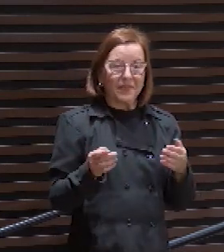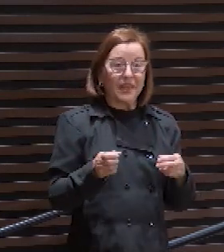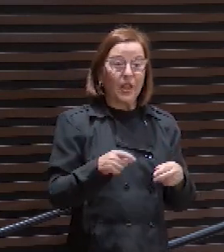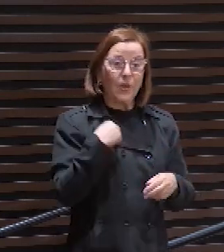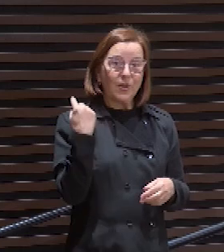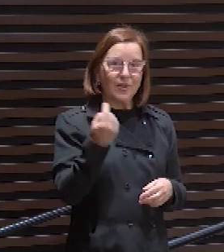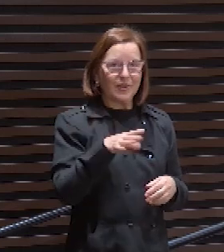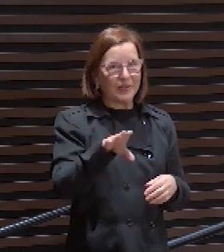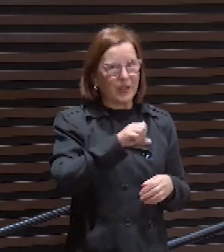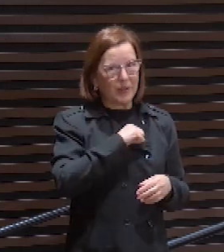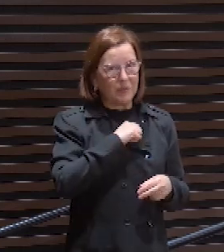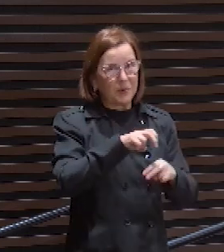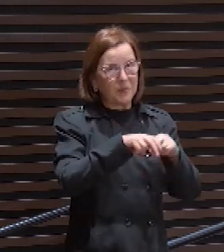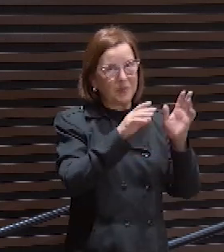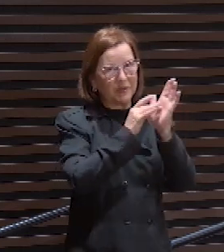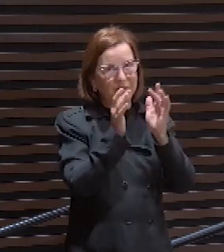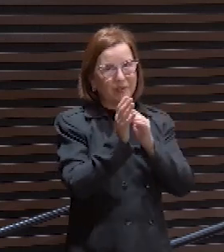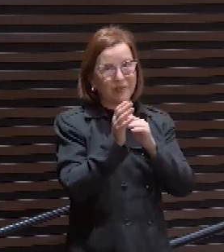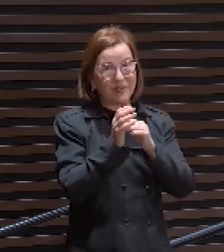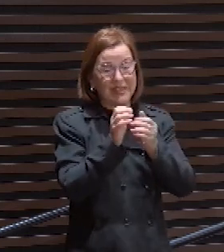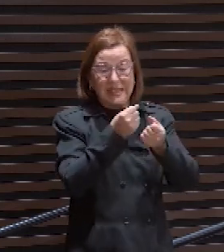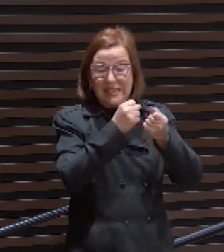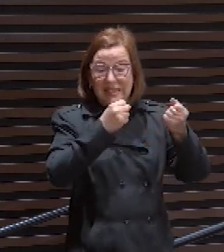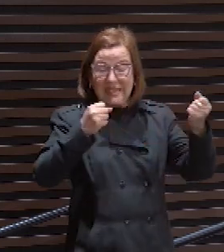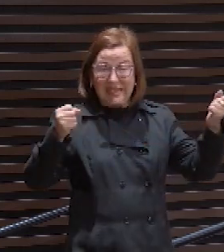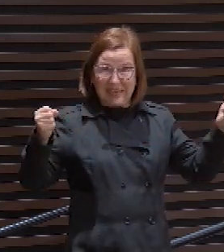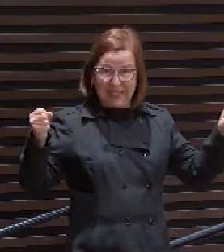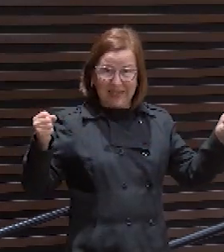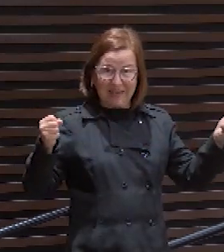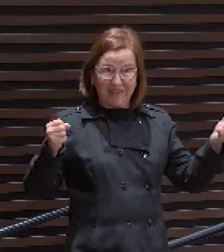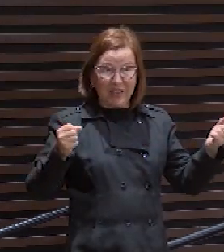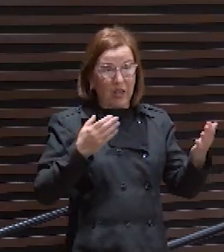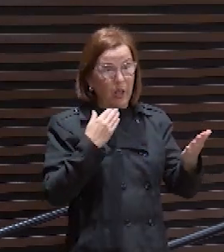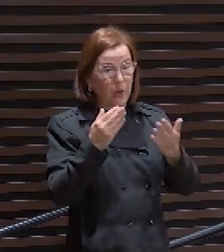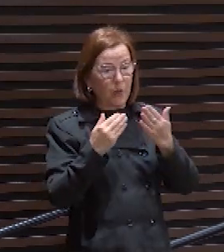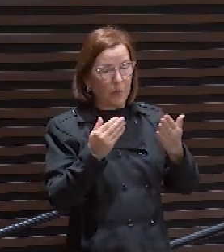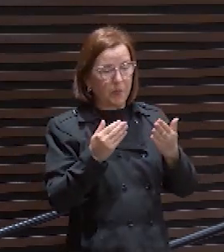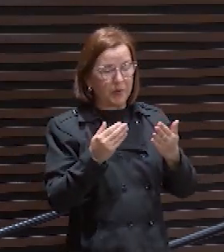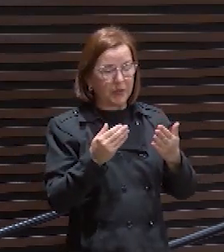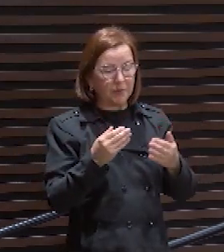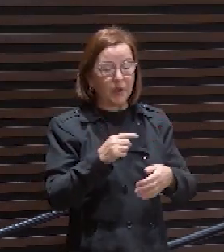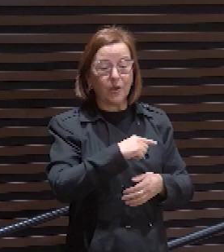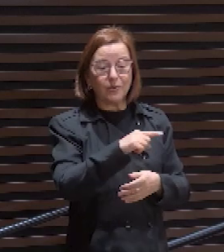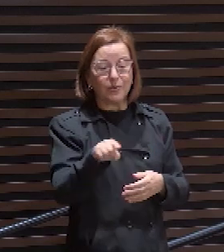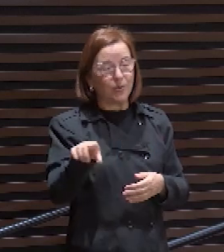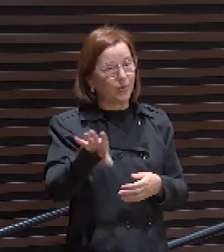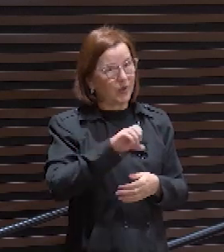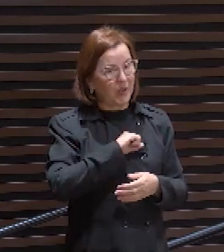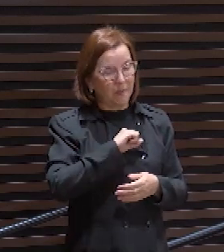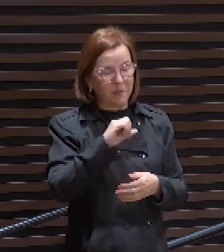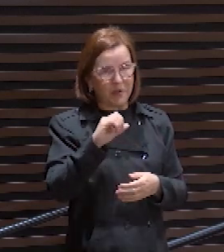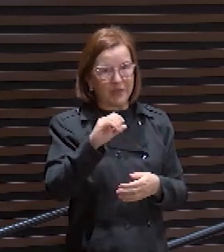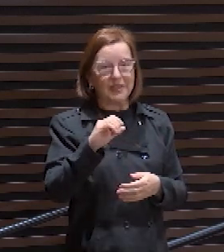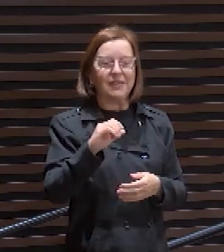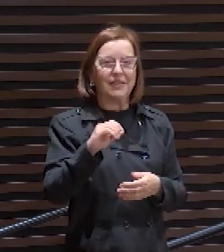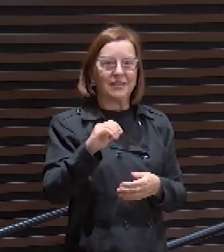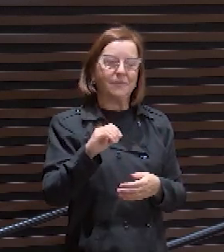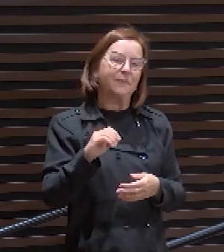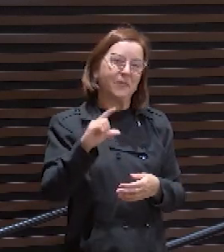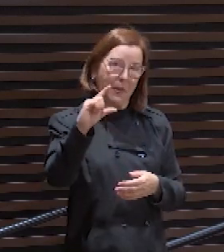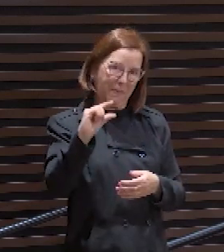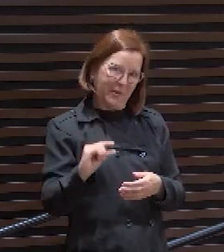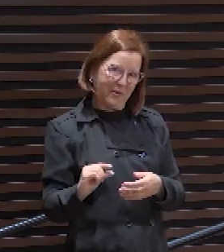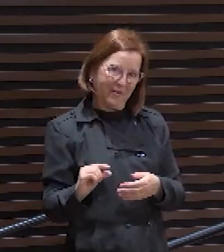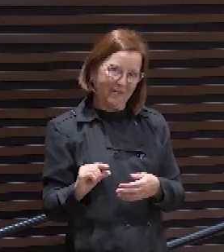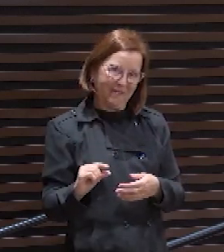deve ser tão grande que, em comparação, todos os outros amores são menores. Nosso amor por Jesus deve